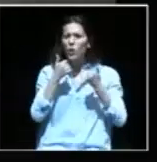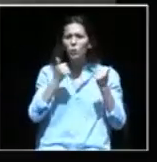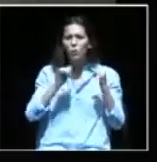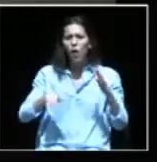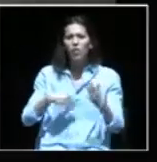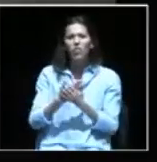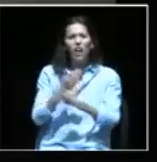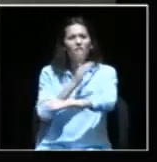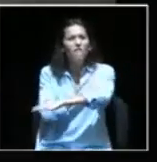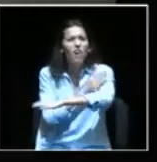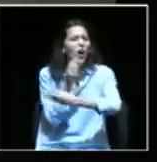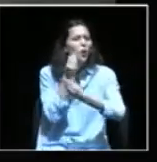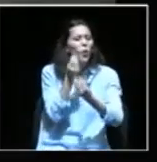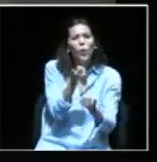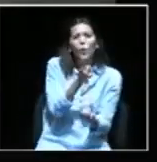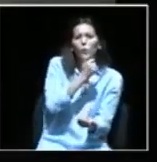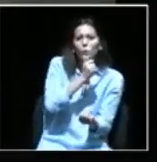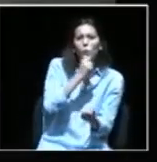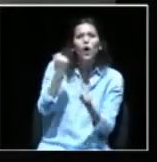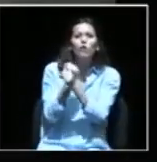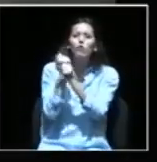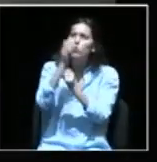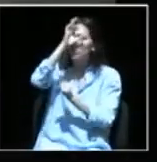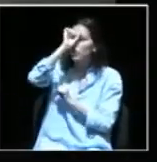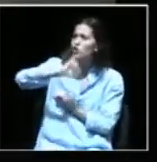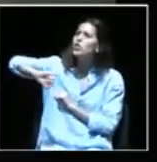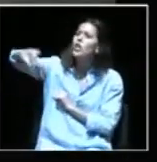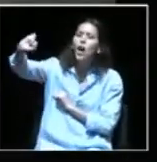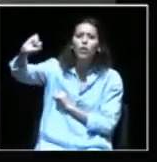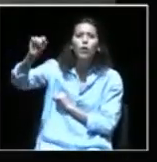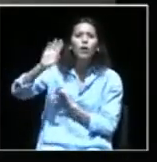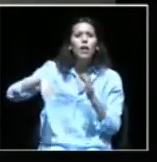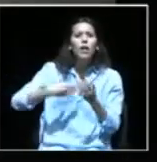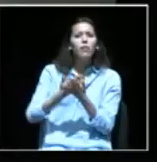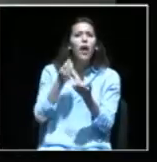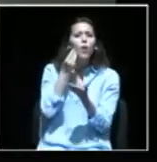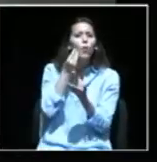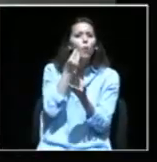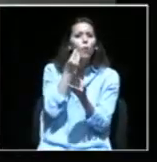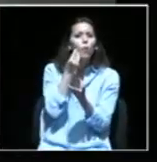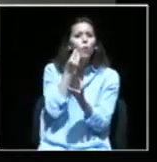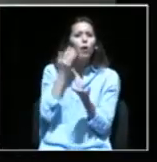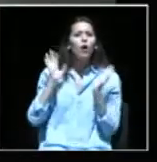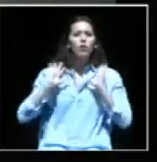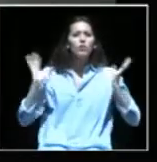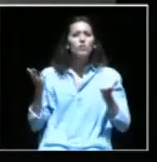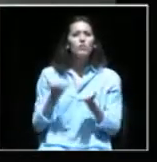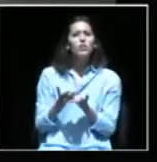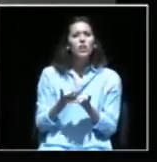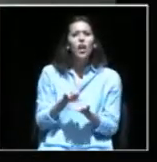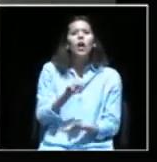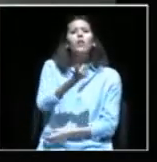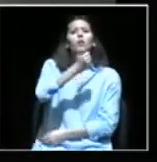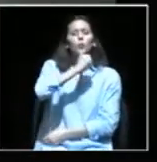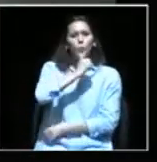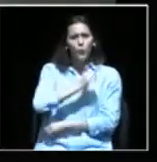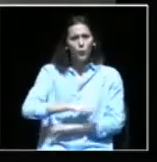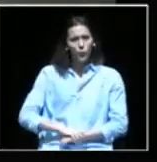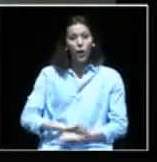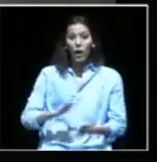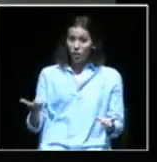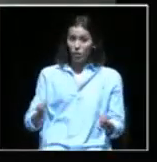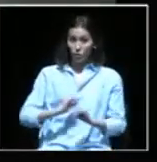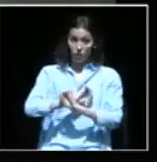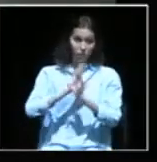fragilização das funções sociais do Estado e a hipoteca da garantia da universalidade dessas funções. Parece-nos assim óbvio que a